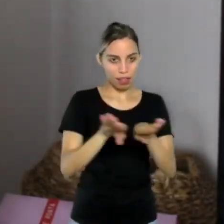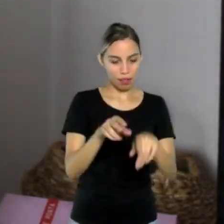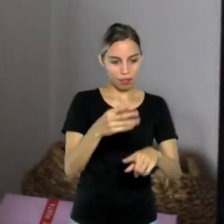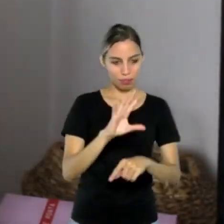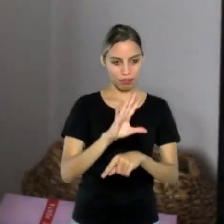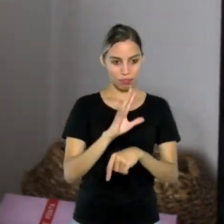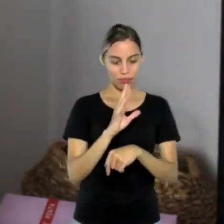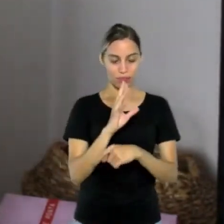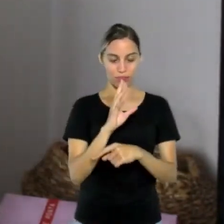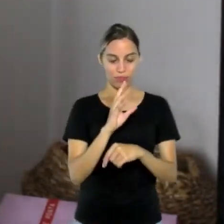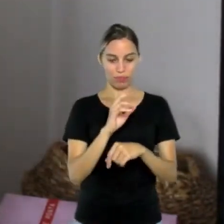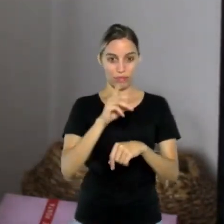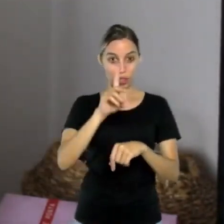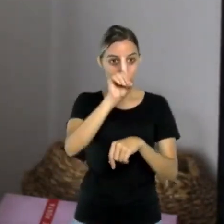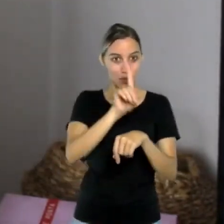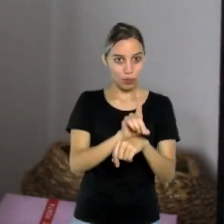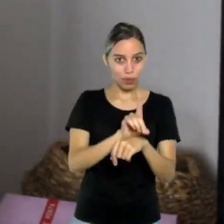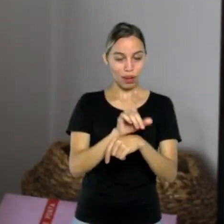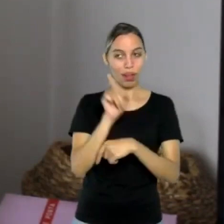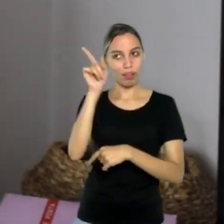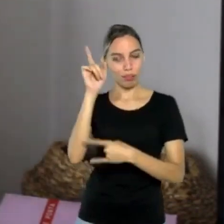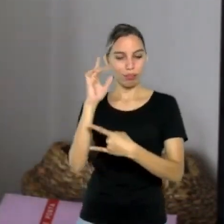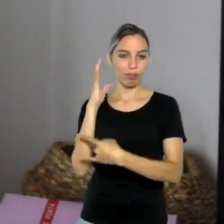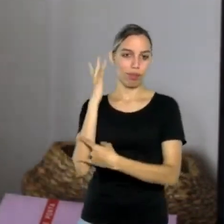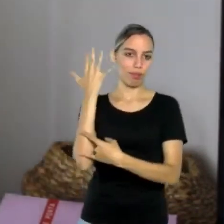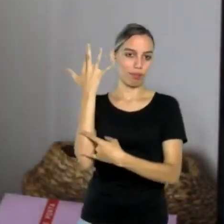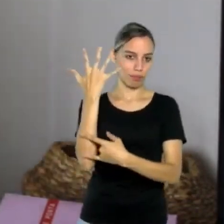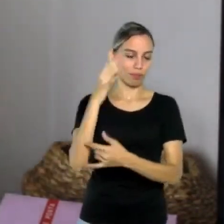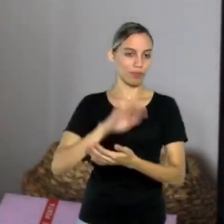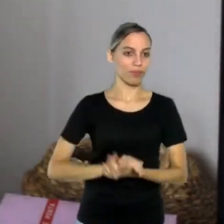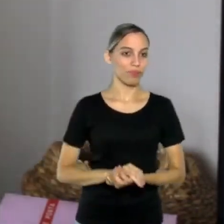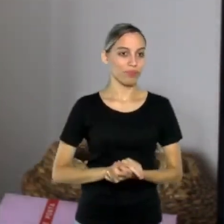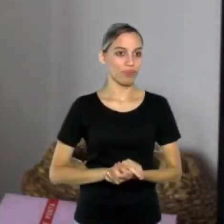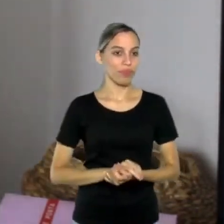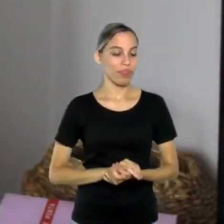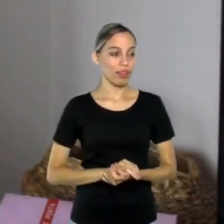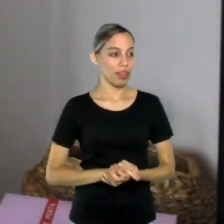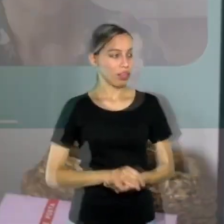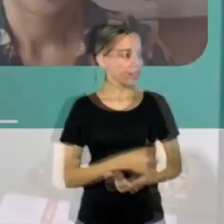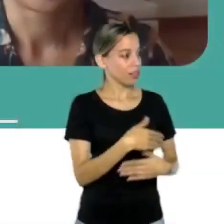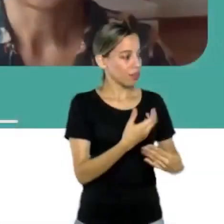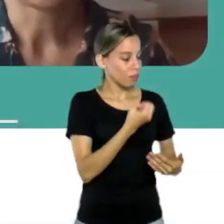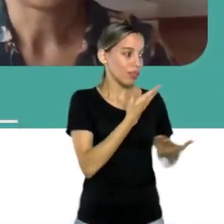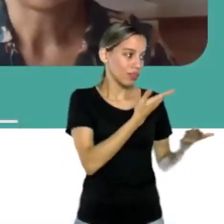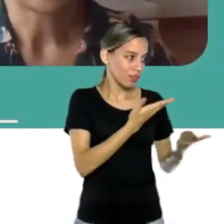Federal de Minas Gerais. Agora sim, bem-vinda, vamos iniciar a nossa conversa.